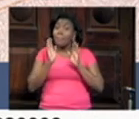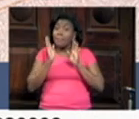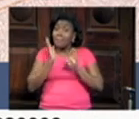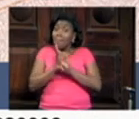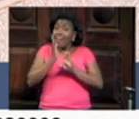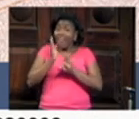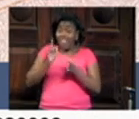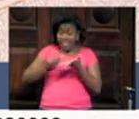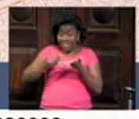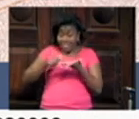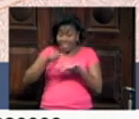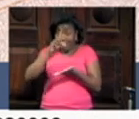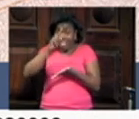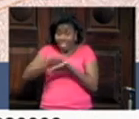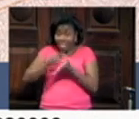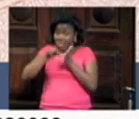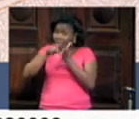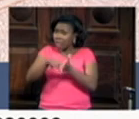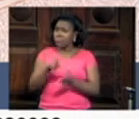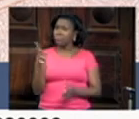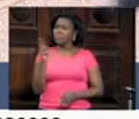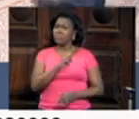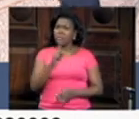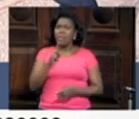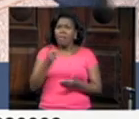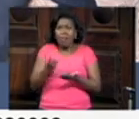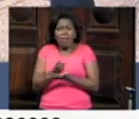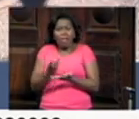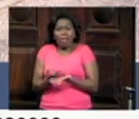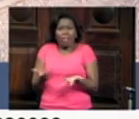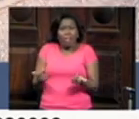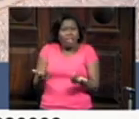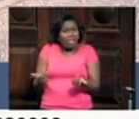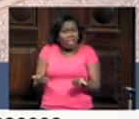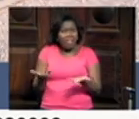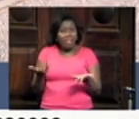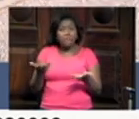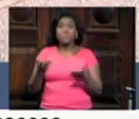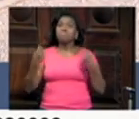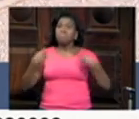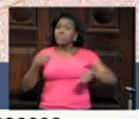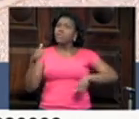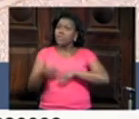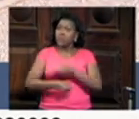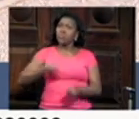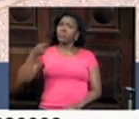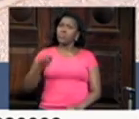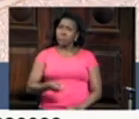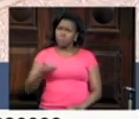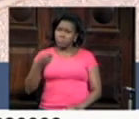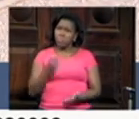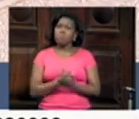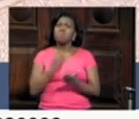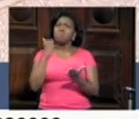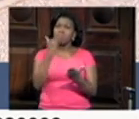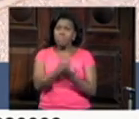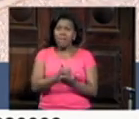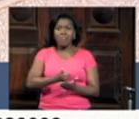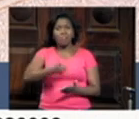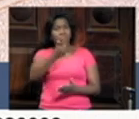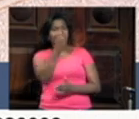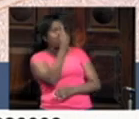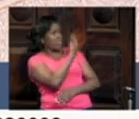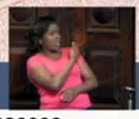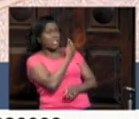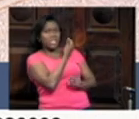essas medidas tardias e inócuas, efetivamente. As medidas precisam ser mais duras ainda do que há